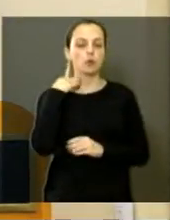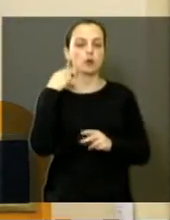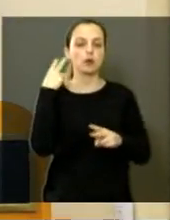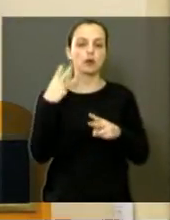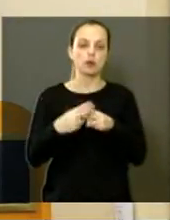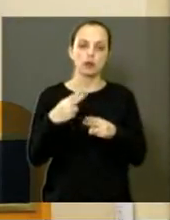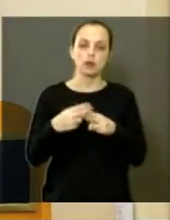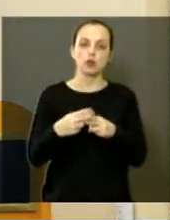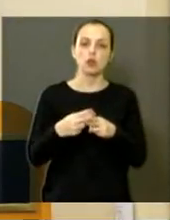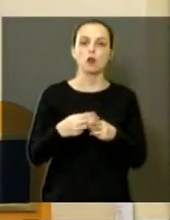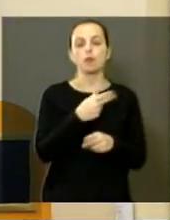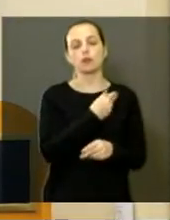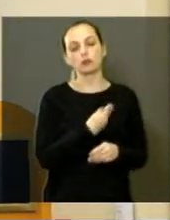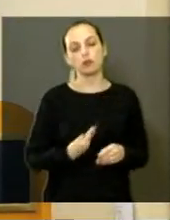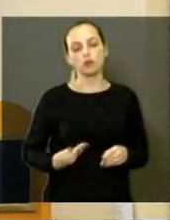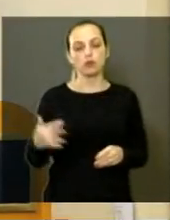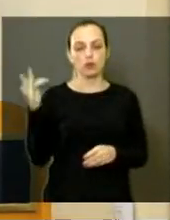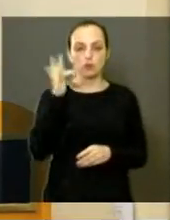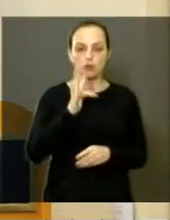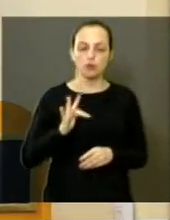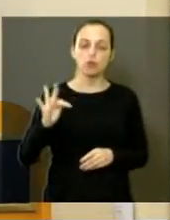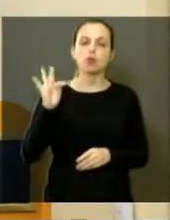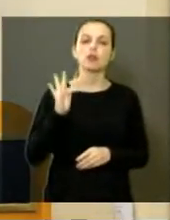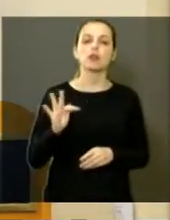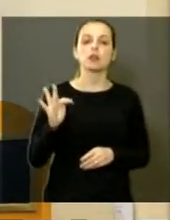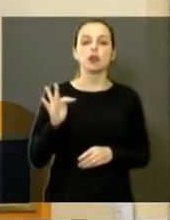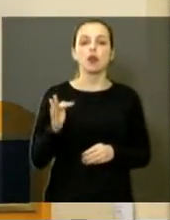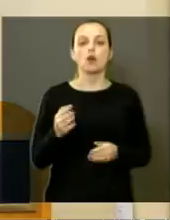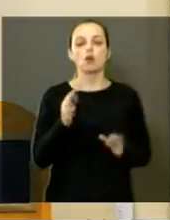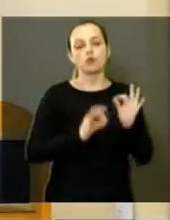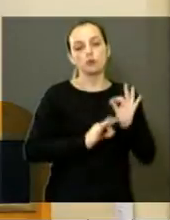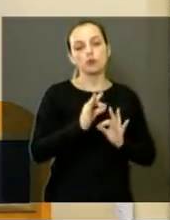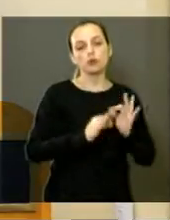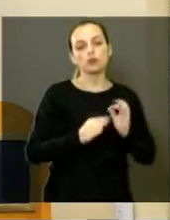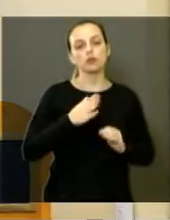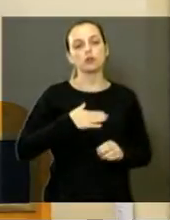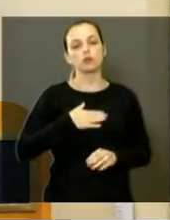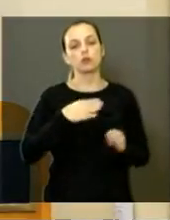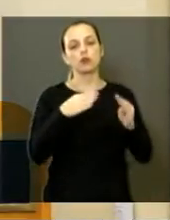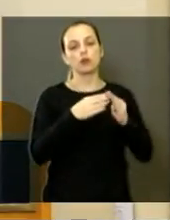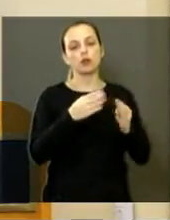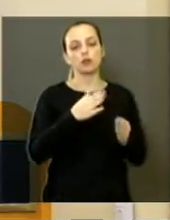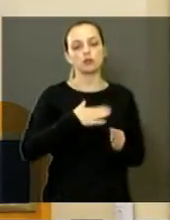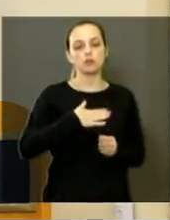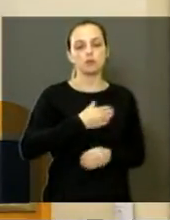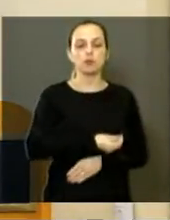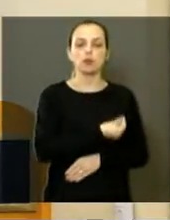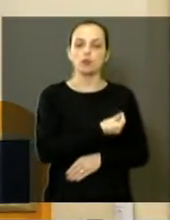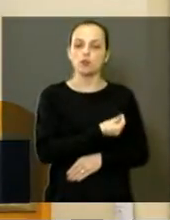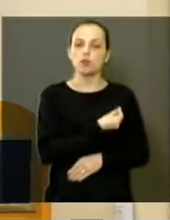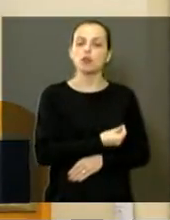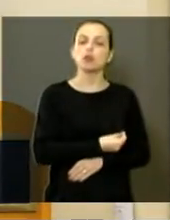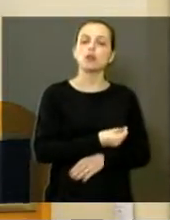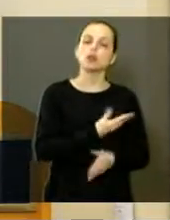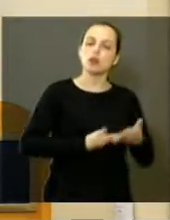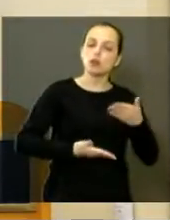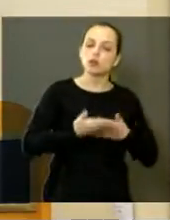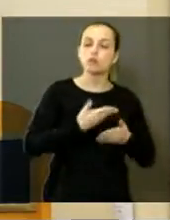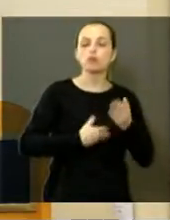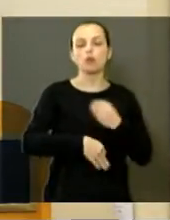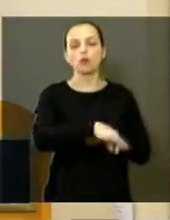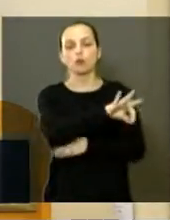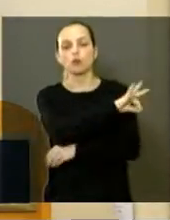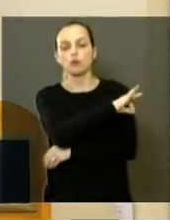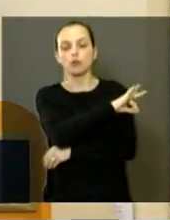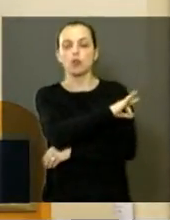governo federal com o projeto Minha Casa Minha Vida, envolve o governo estadual com a Casa Paulista e a prefeitura com toda a infraestrutura de água,